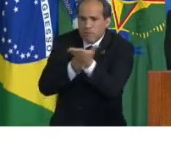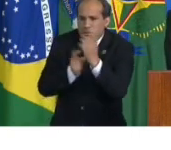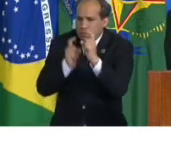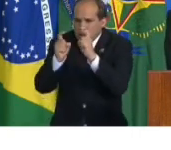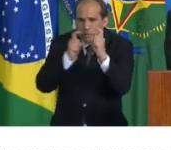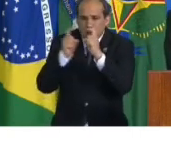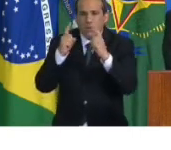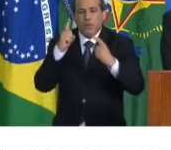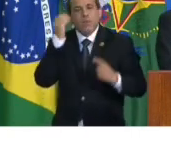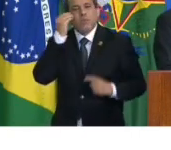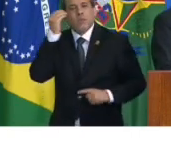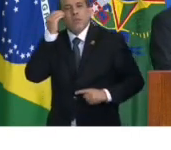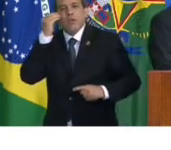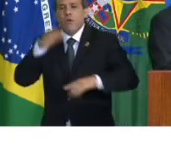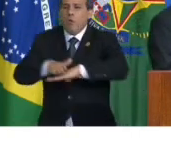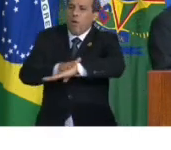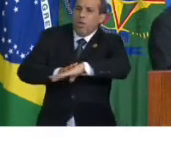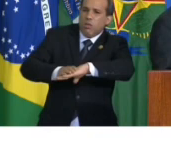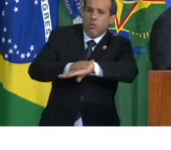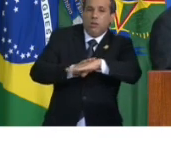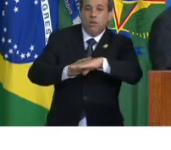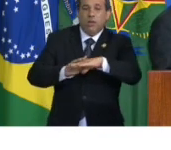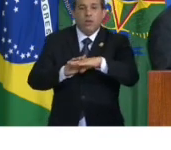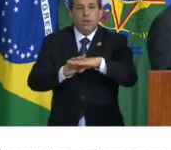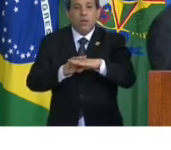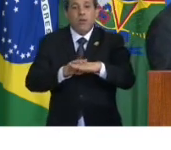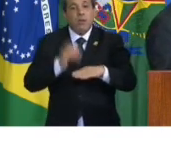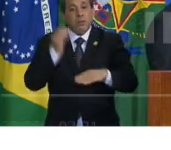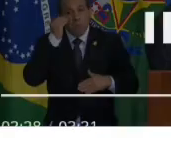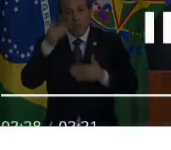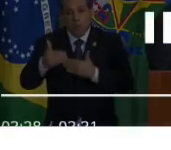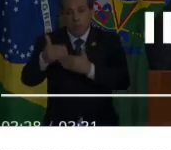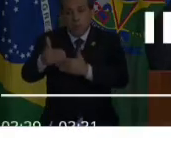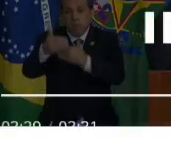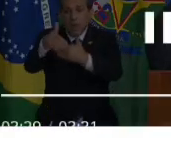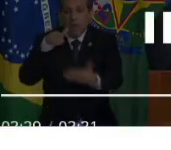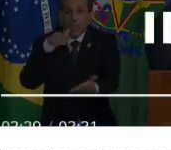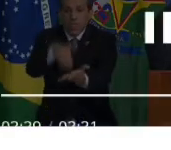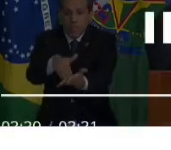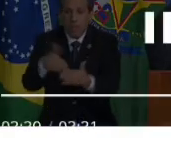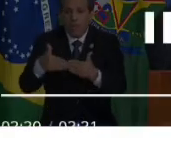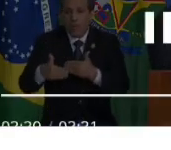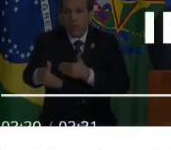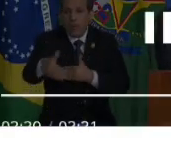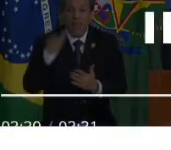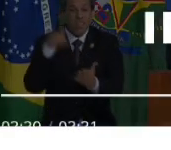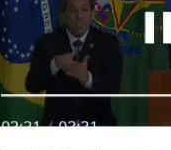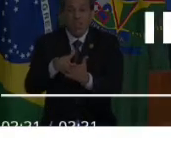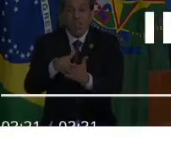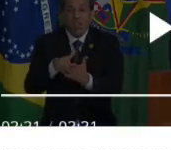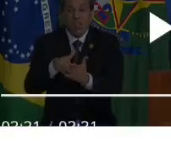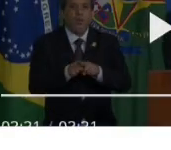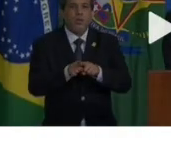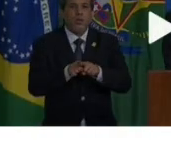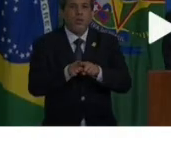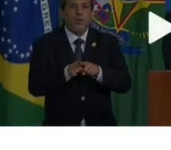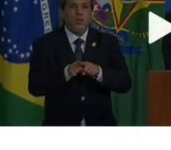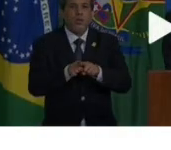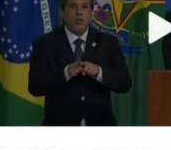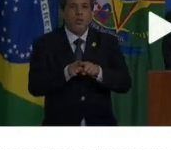nós buscarmos que ele venha a ser prorrogado por mais alguns meses, talvez até o final do ano.